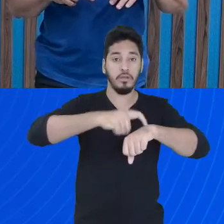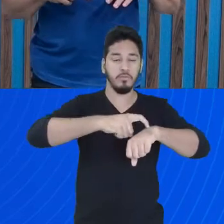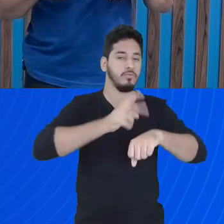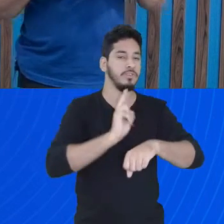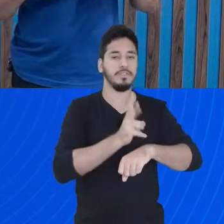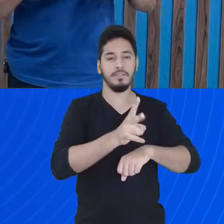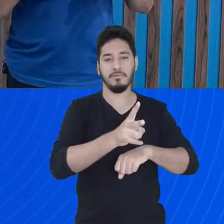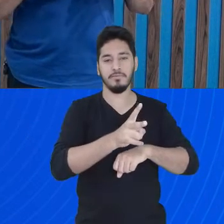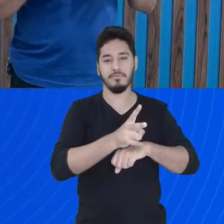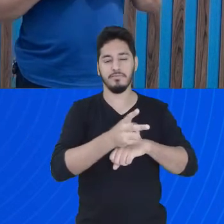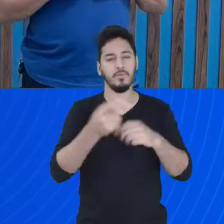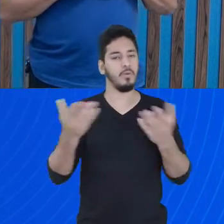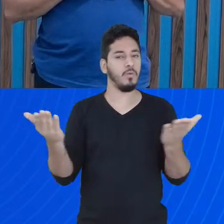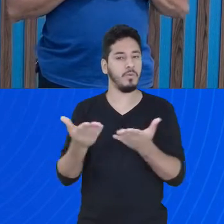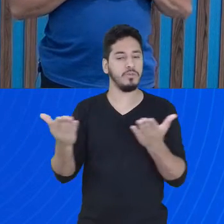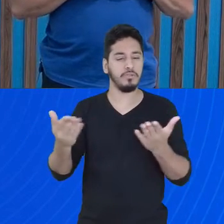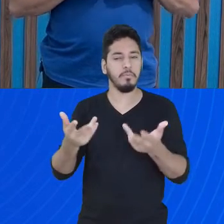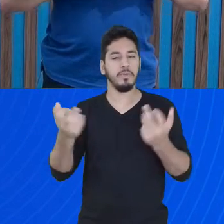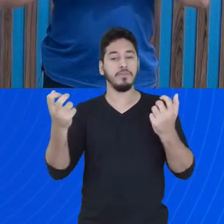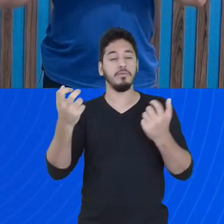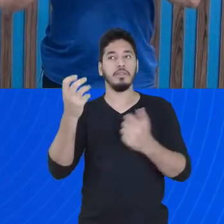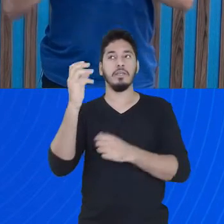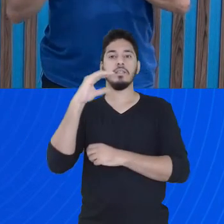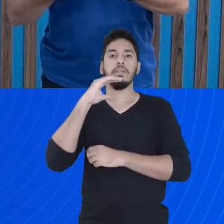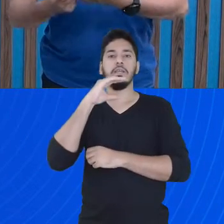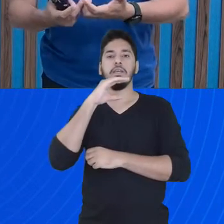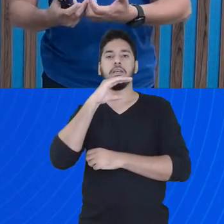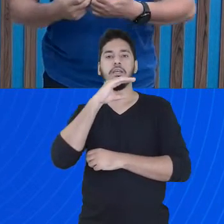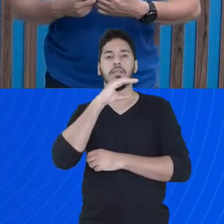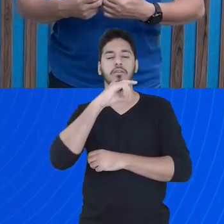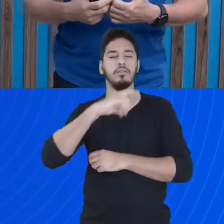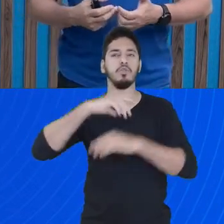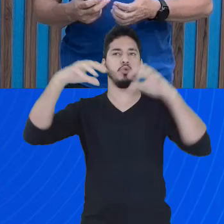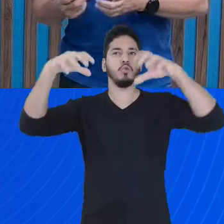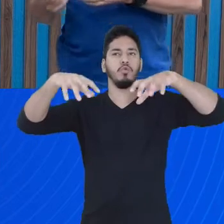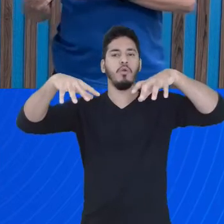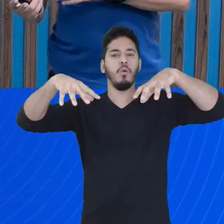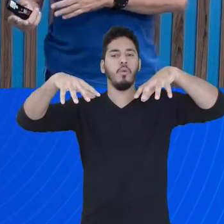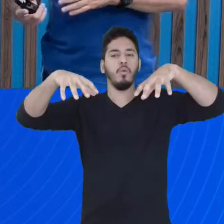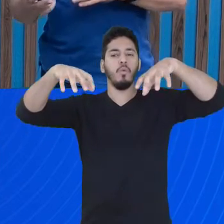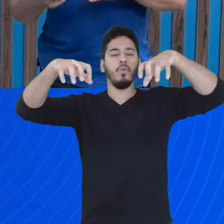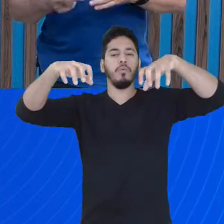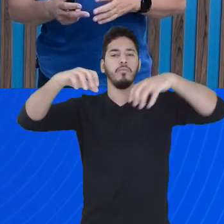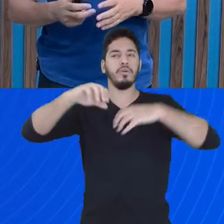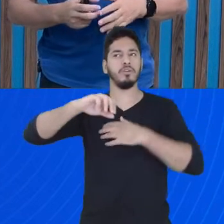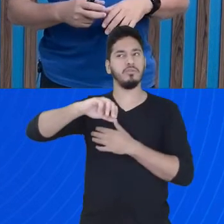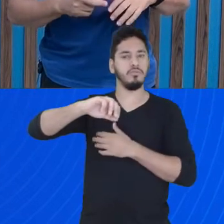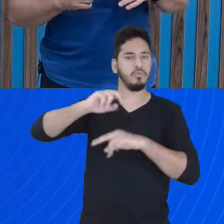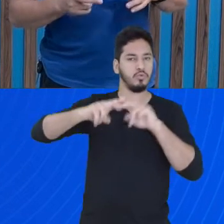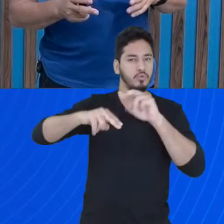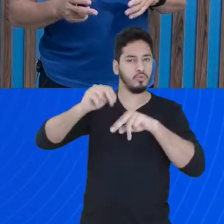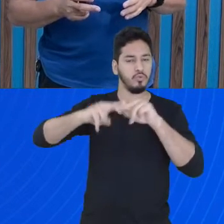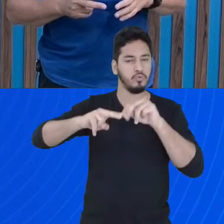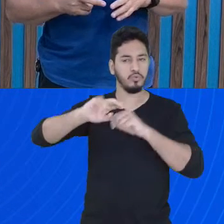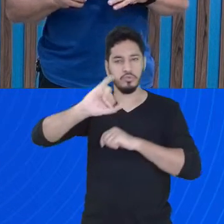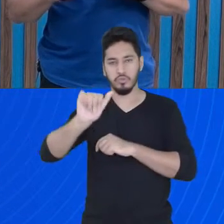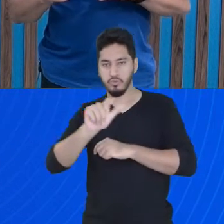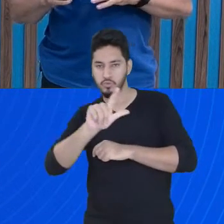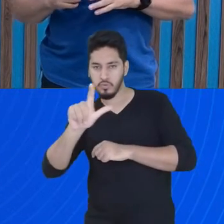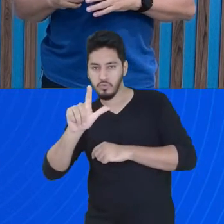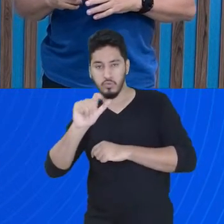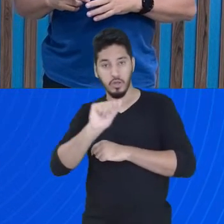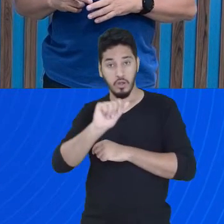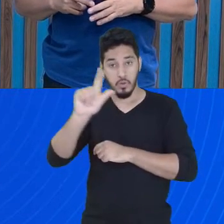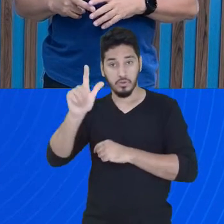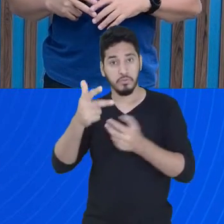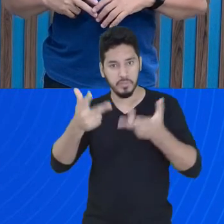que o tempo está mais quente. Houve uma diminuição na chuva, mas no mês de junho, julho e até agosto, você